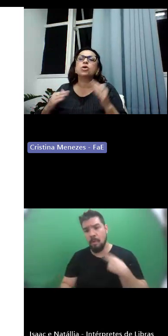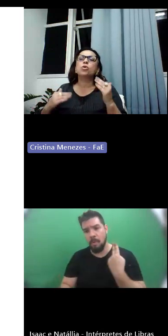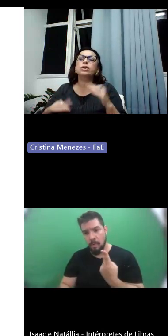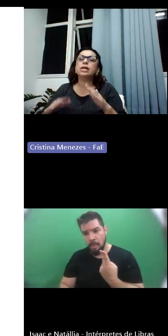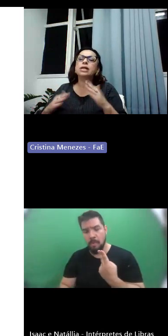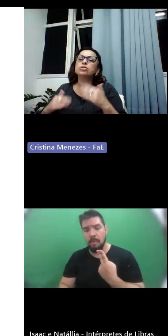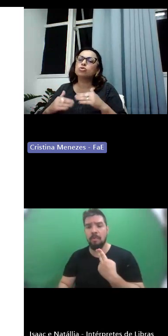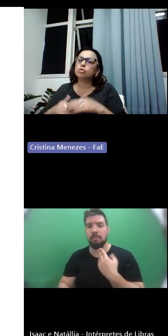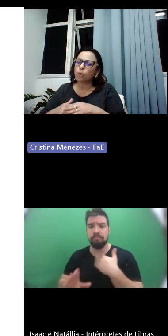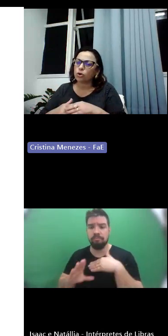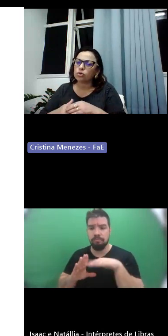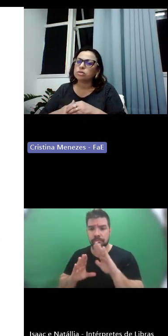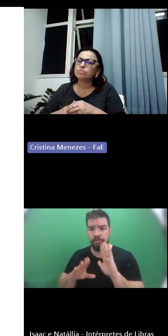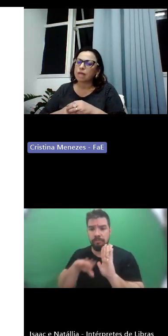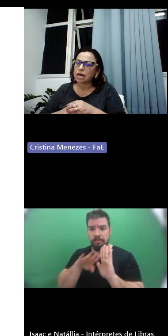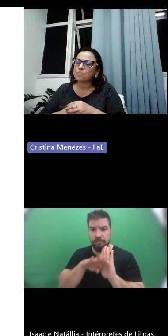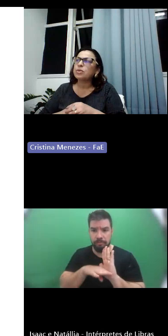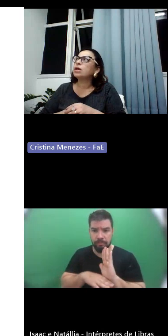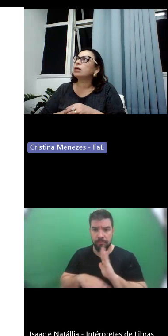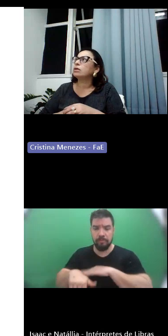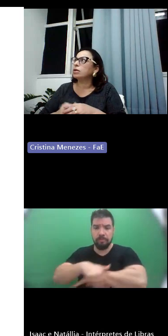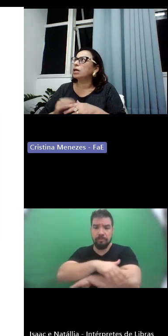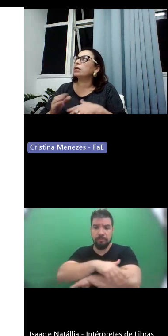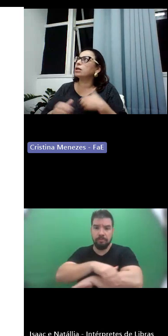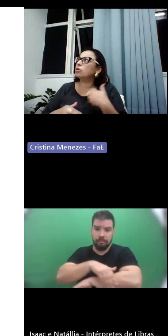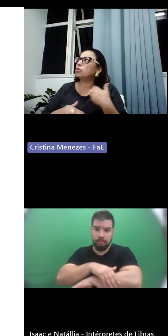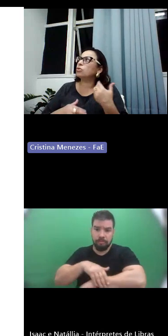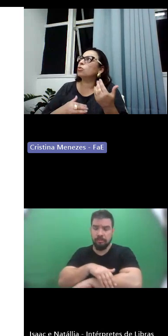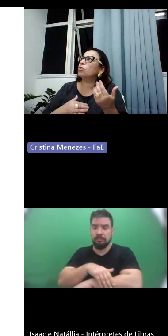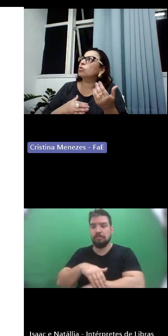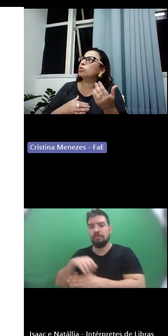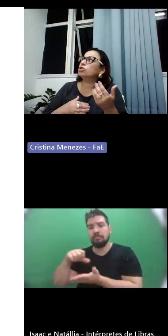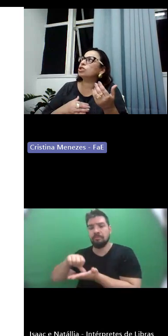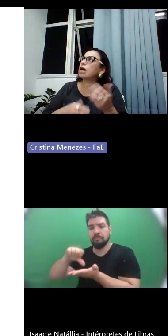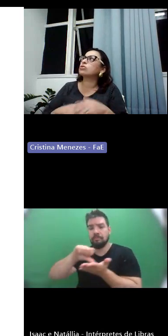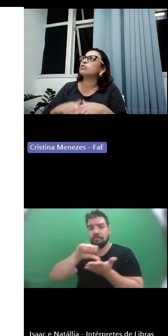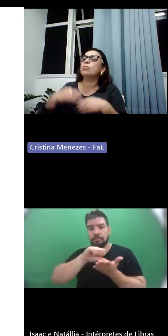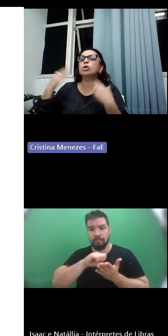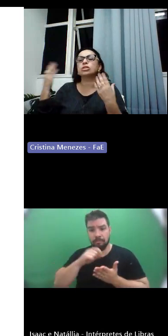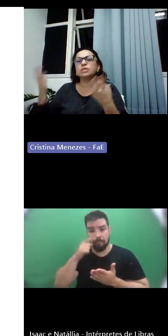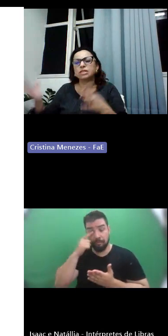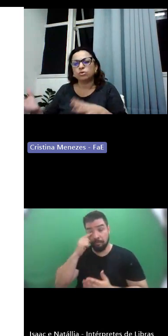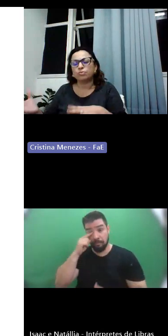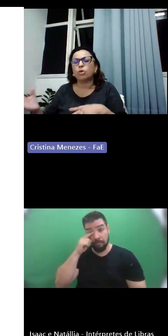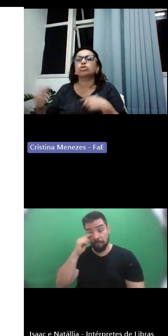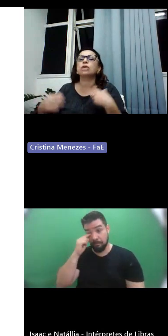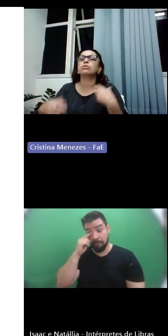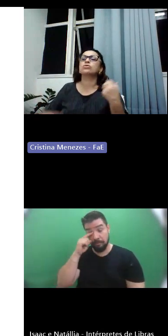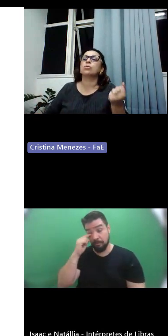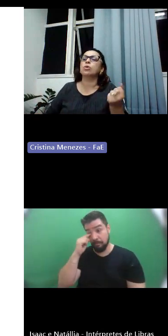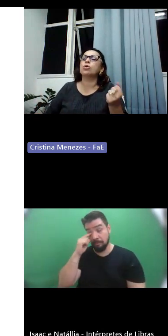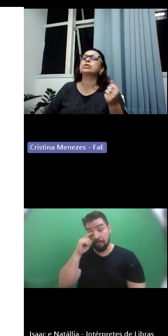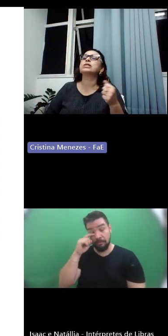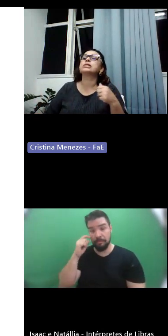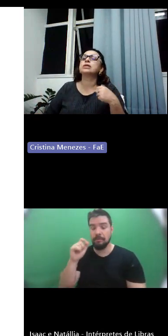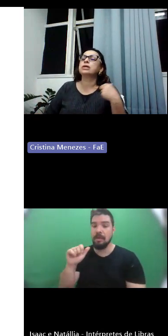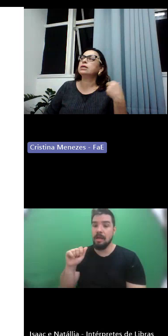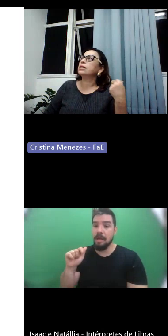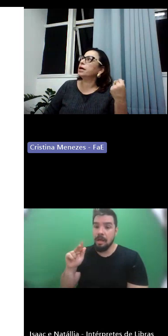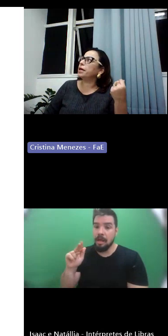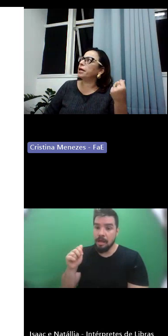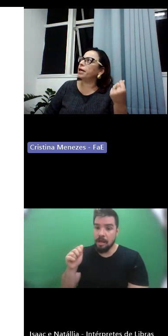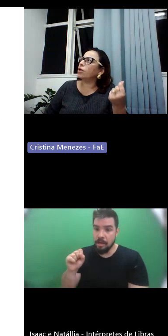vocês o endereço dos polos, tá? Né? Então, o de Águas Formosas vai ser no polo de Águas